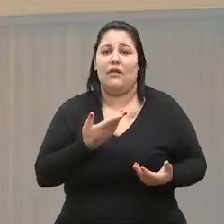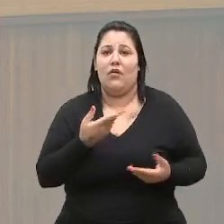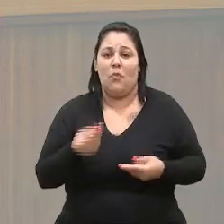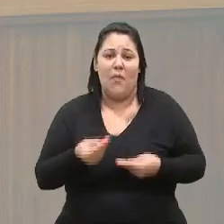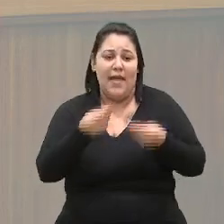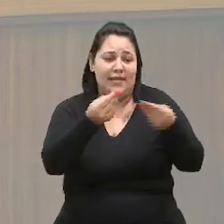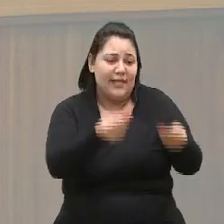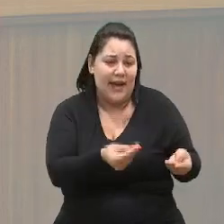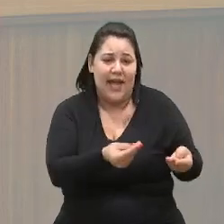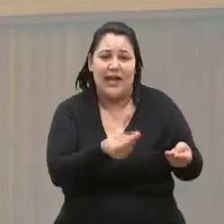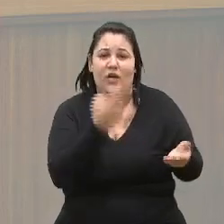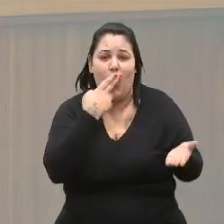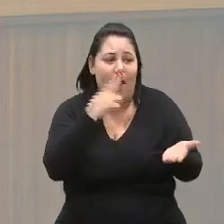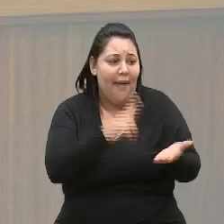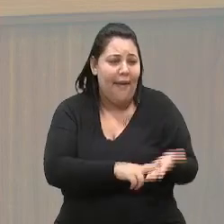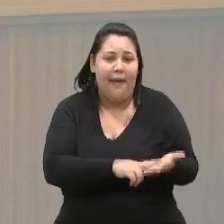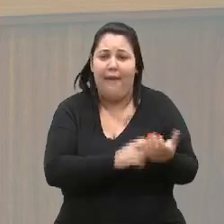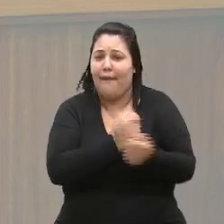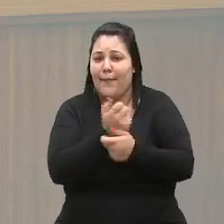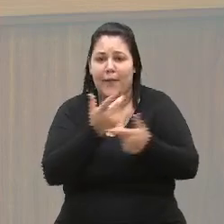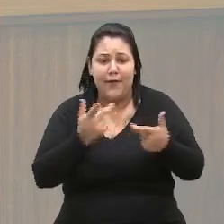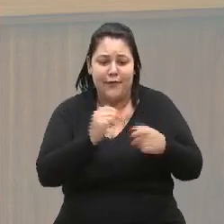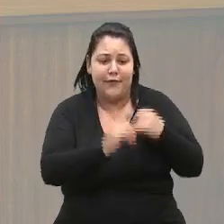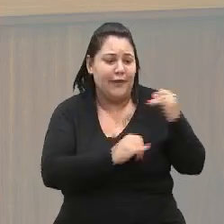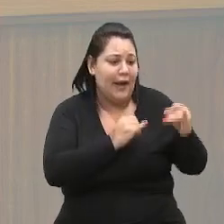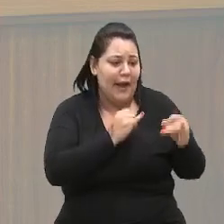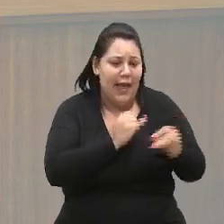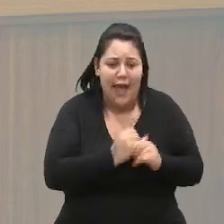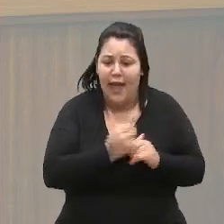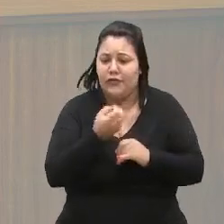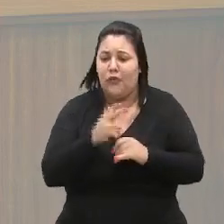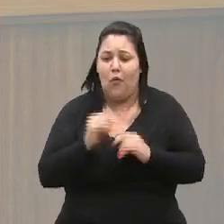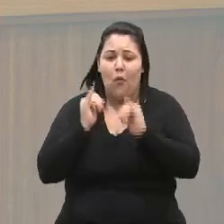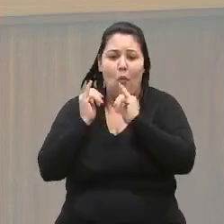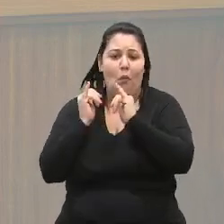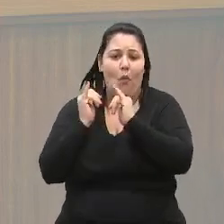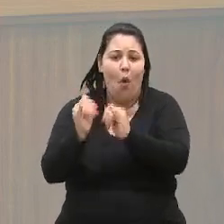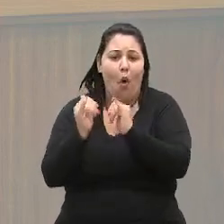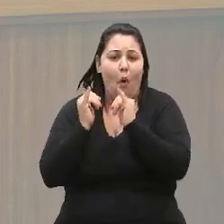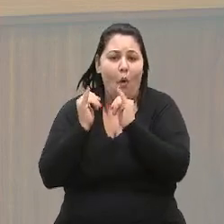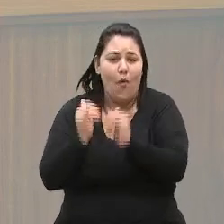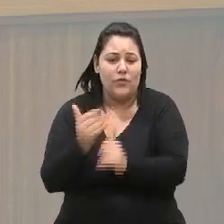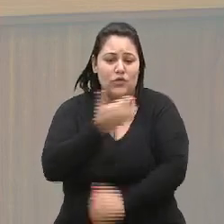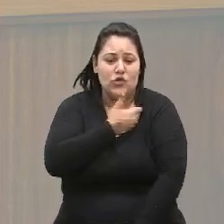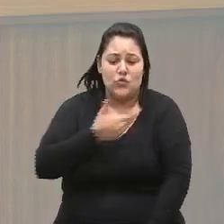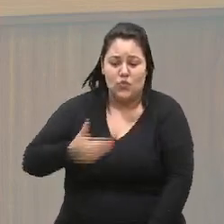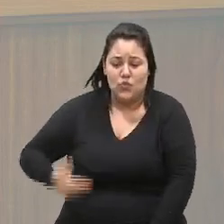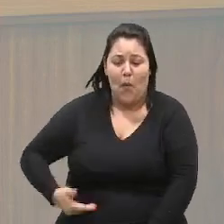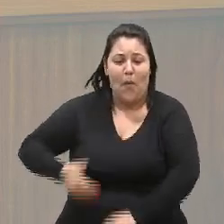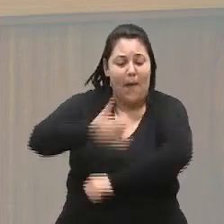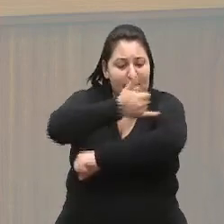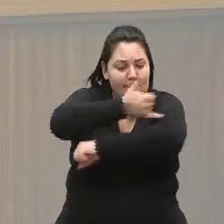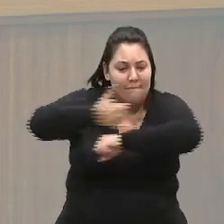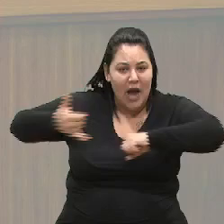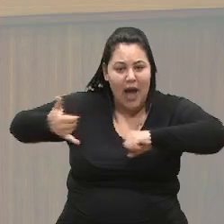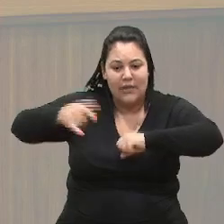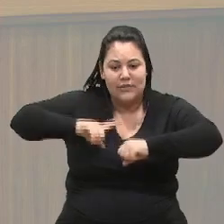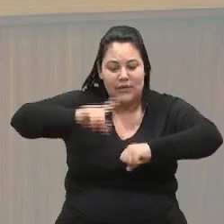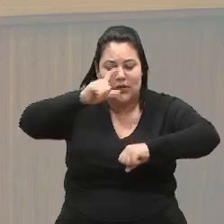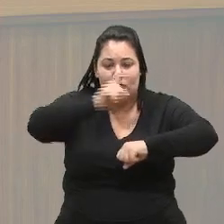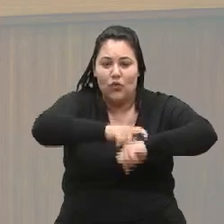de correios, como um ônibus do transporte coletivo que passe com horários